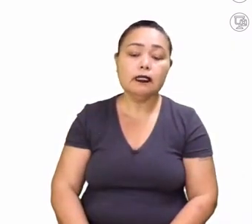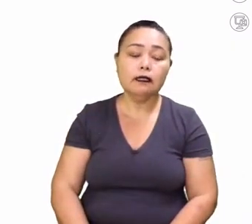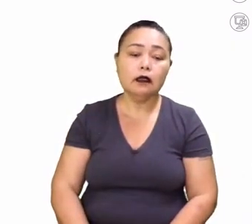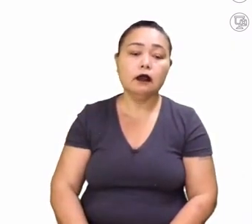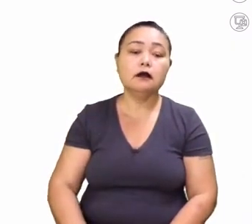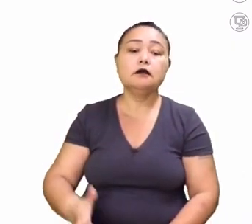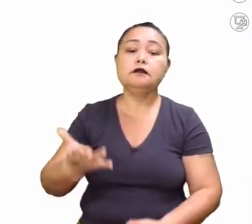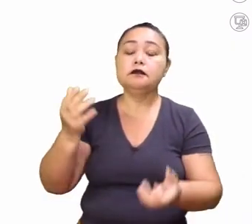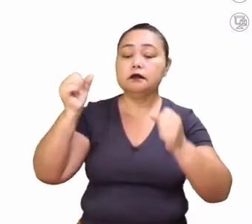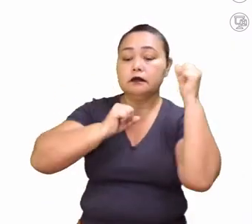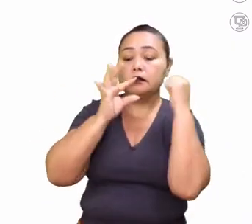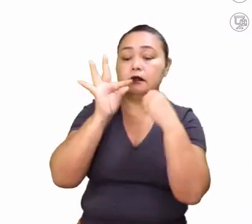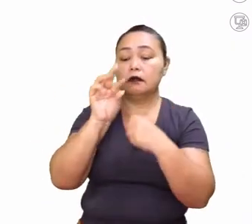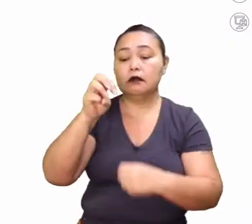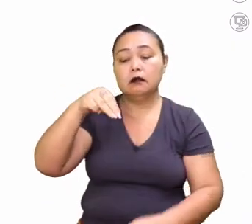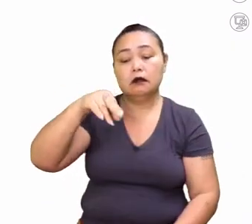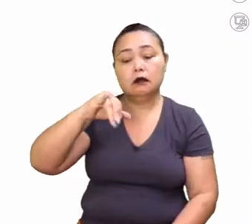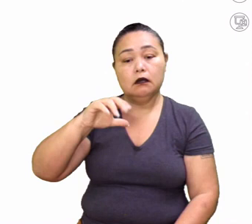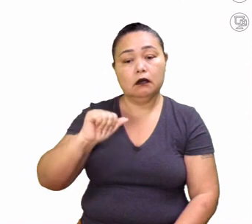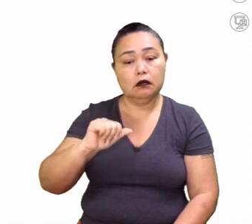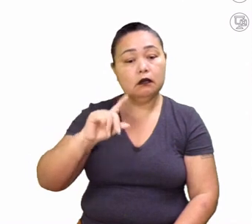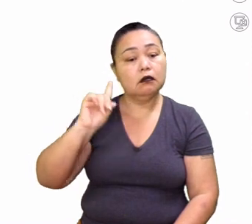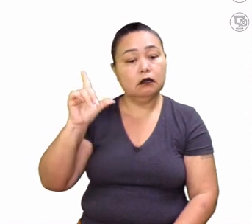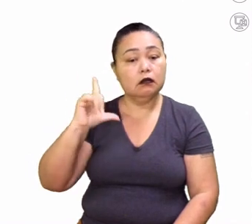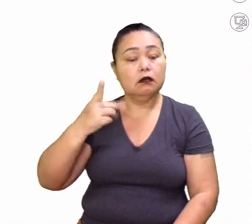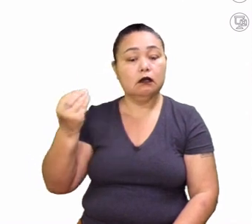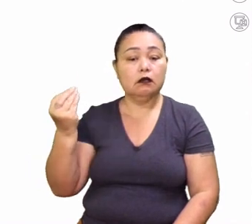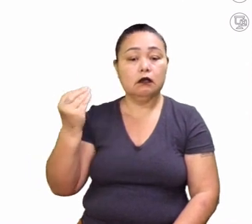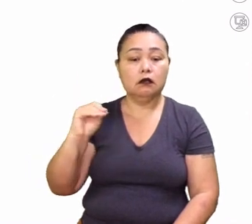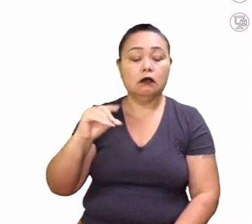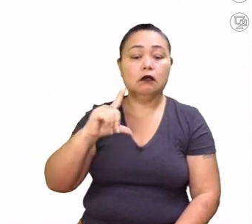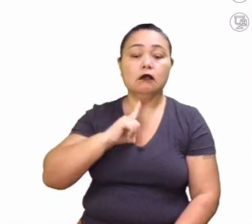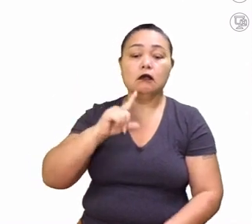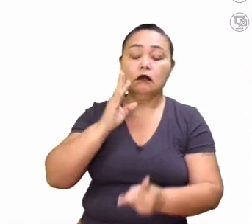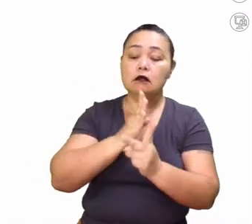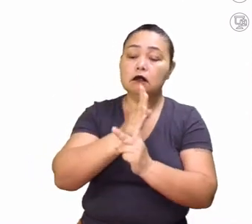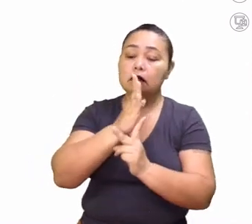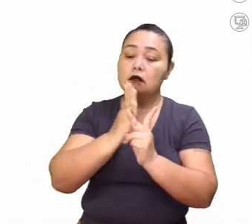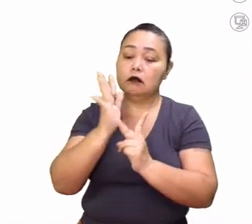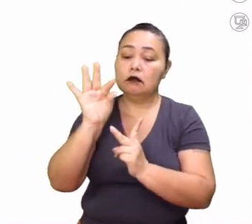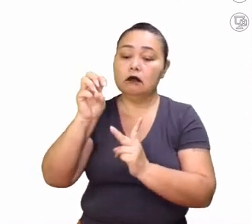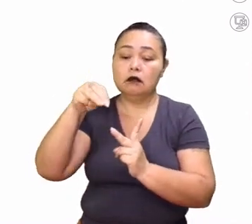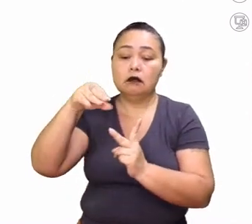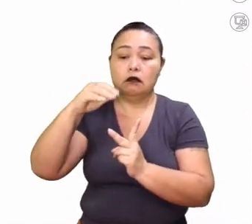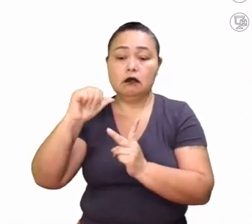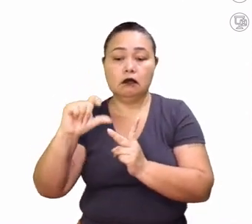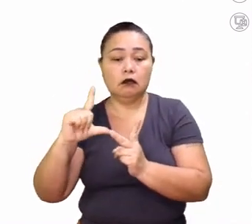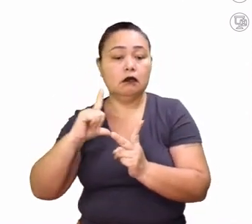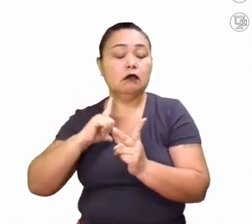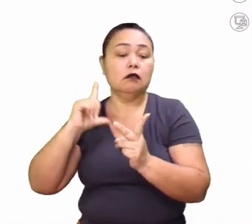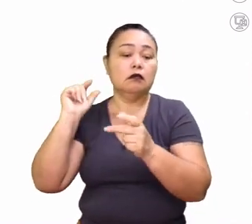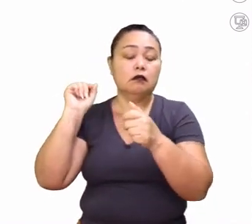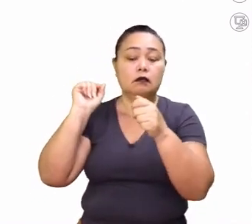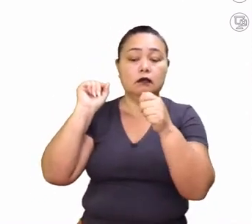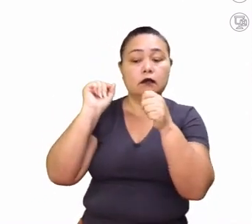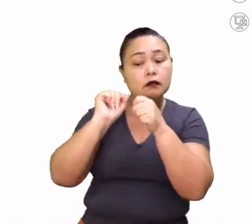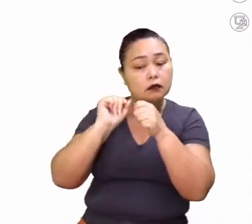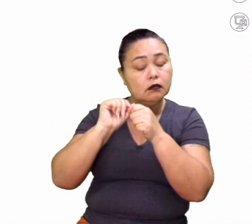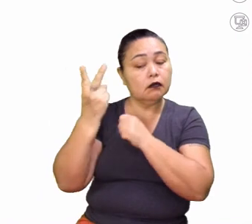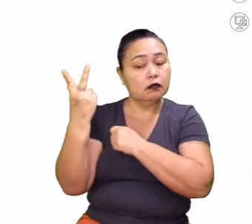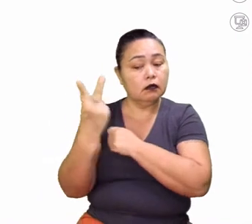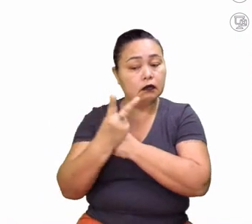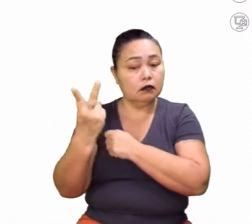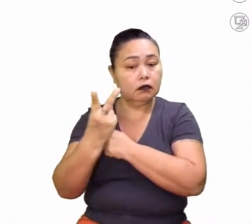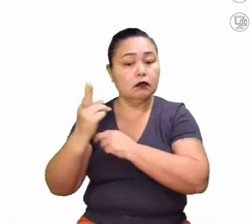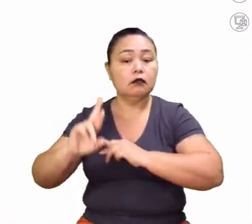a máquina térmica ela é um dispositivo né que trabalhando com duas fontes térmicas tá sempre essas Fontes